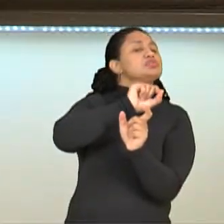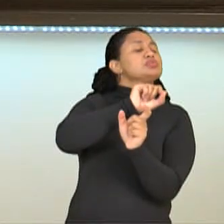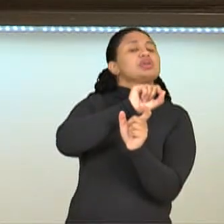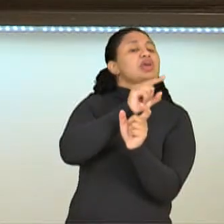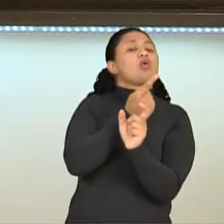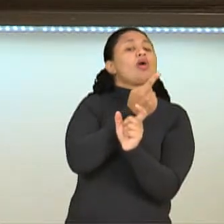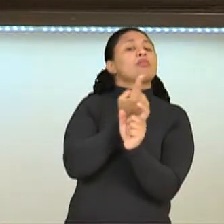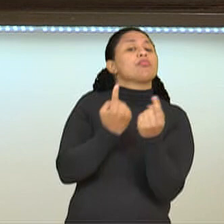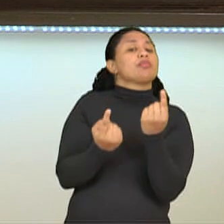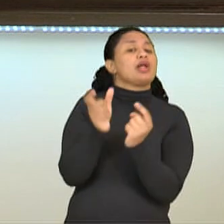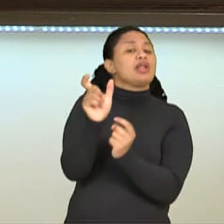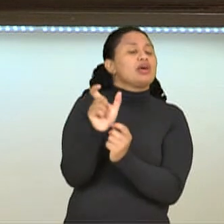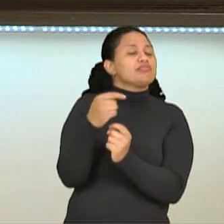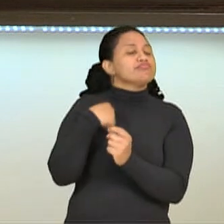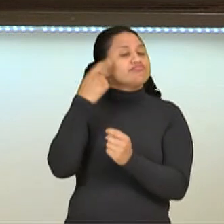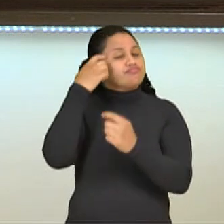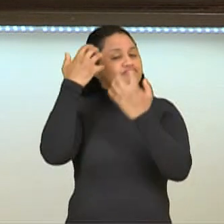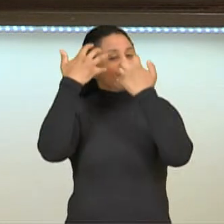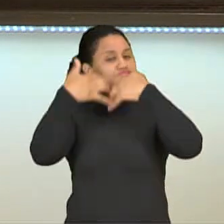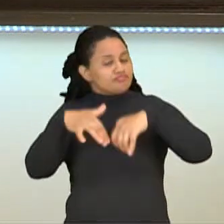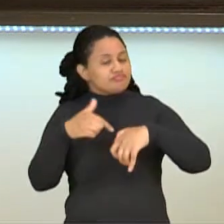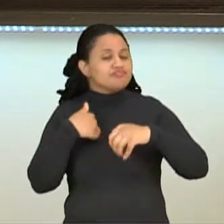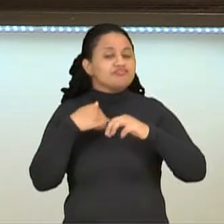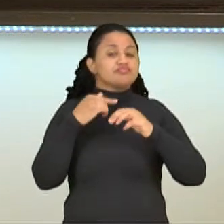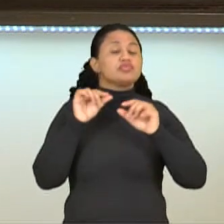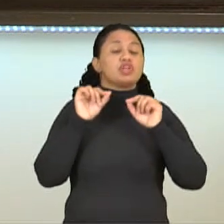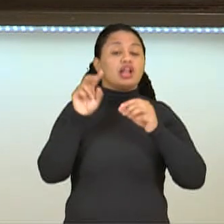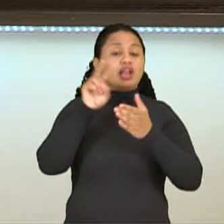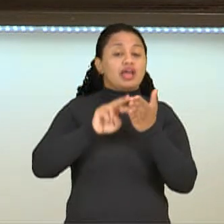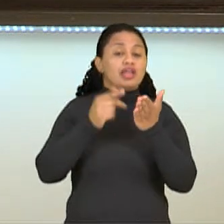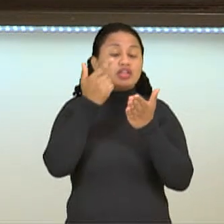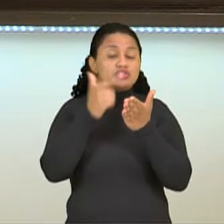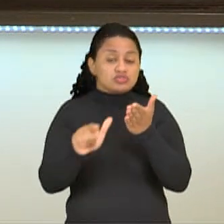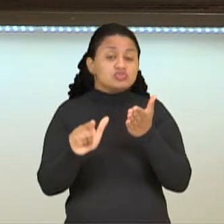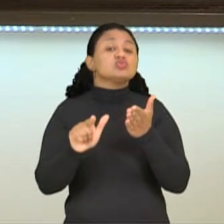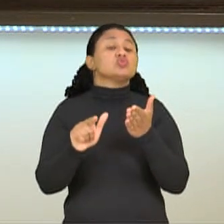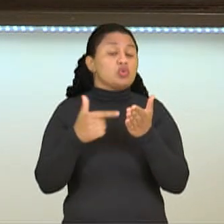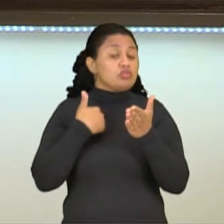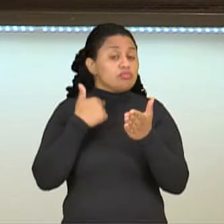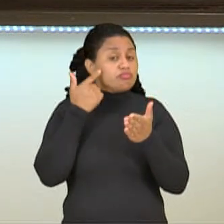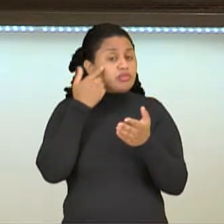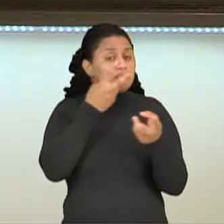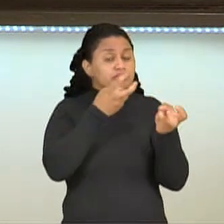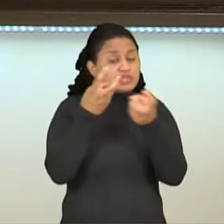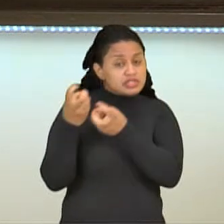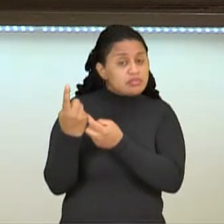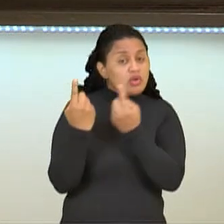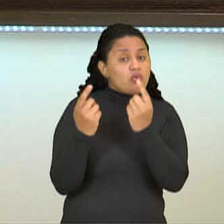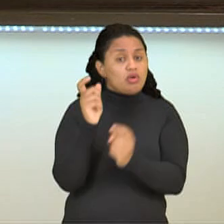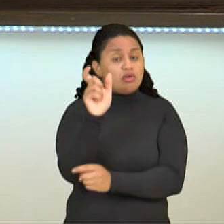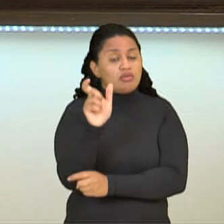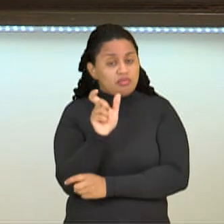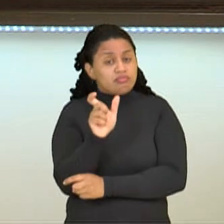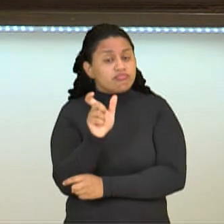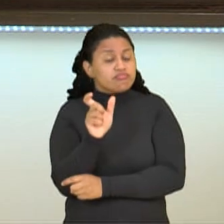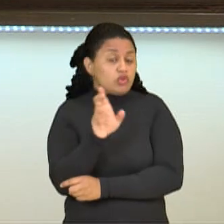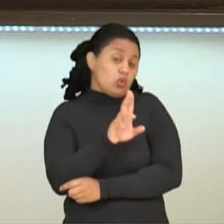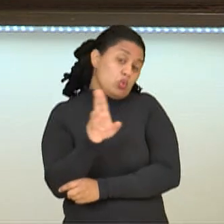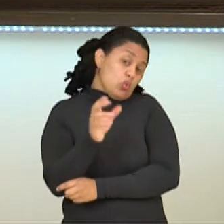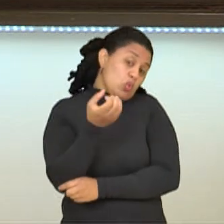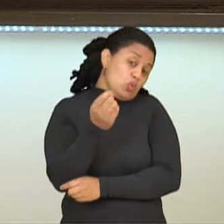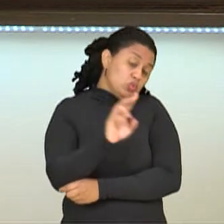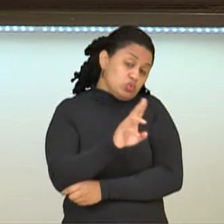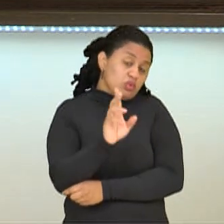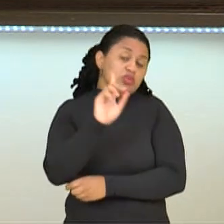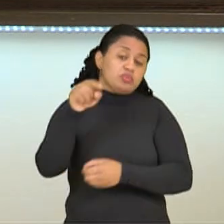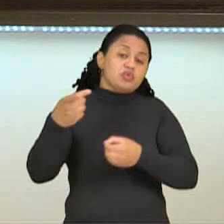Que palavra é essa? Pensem aí com atenção, releia o enunciado para reconhecer essa palavra ou nome. Eu já